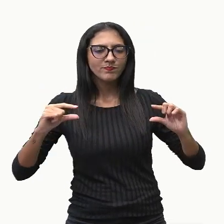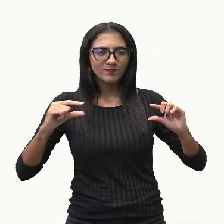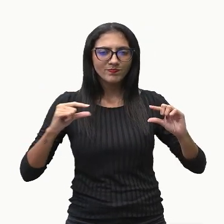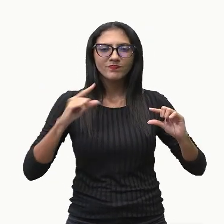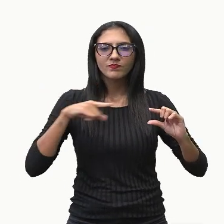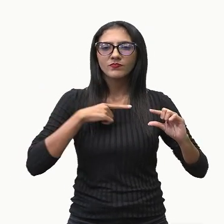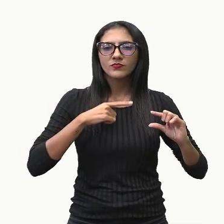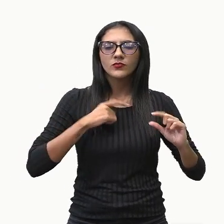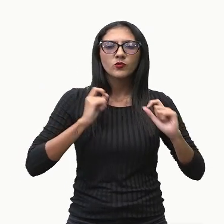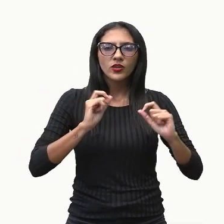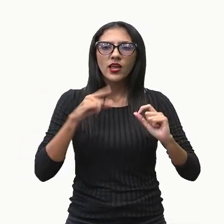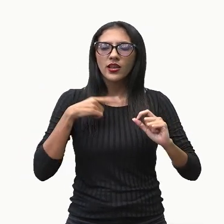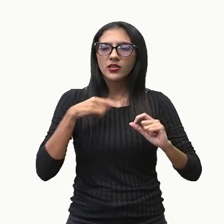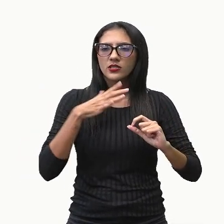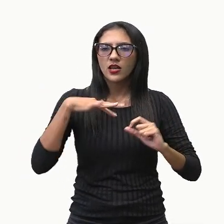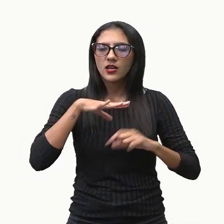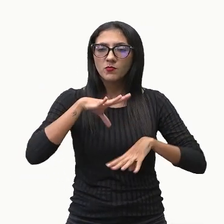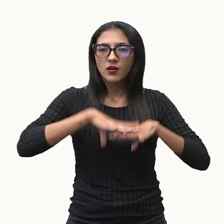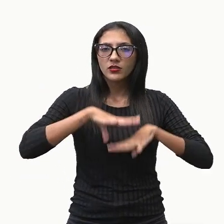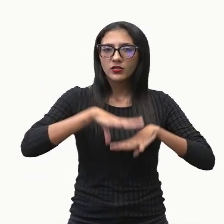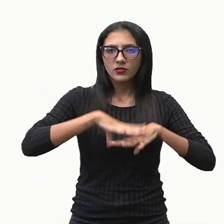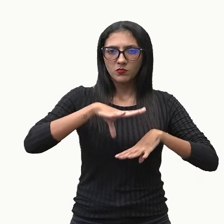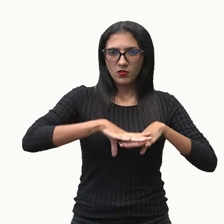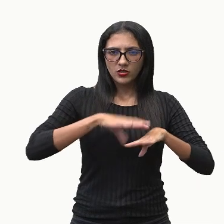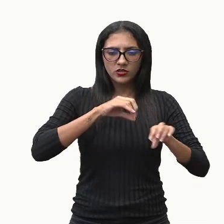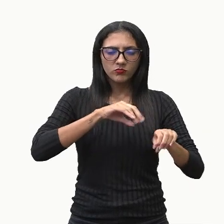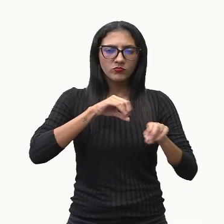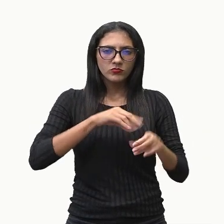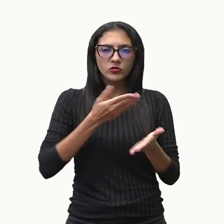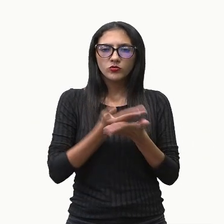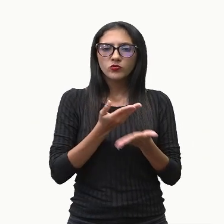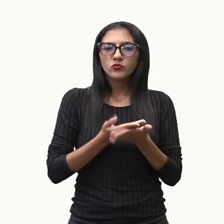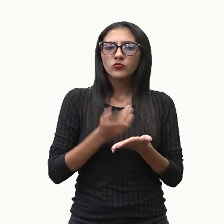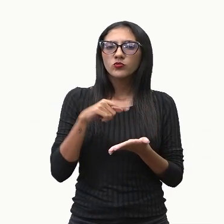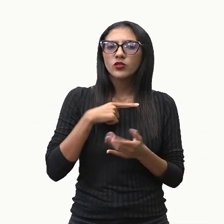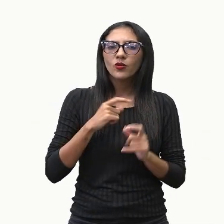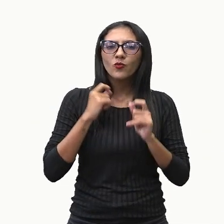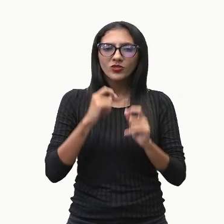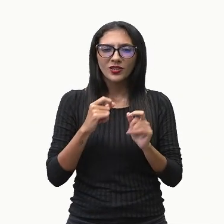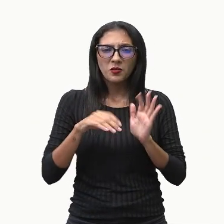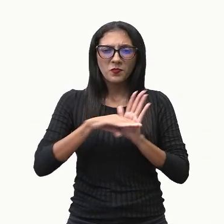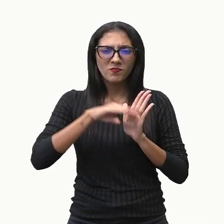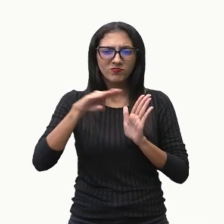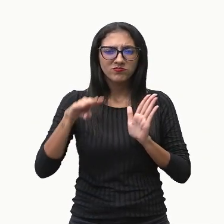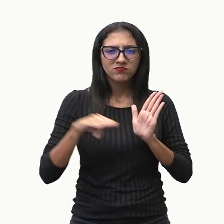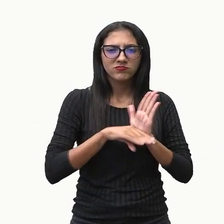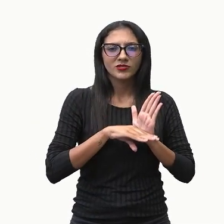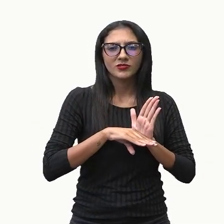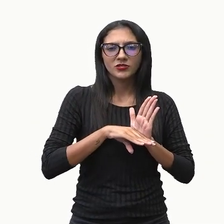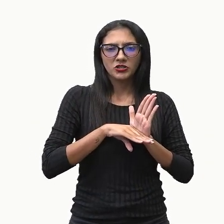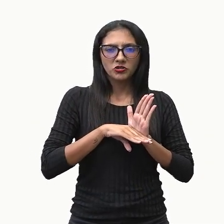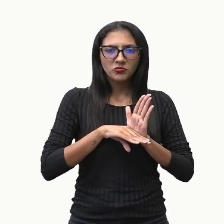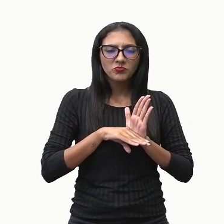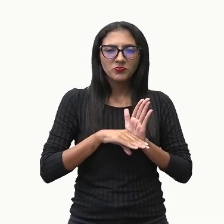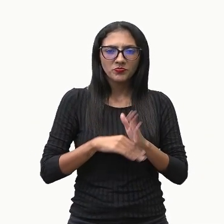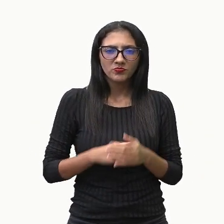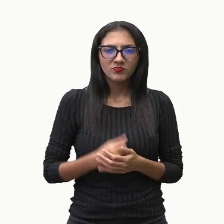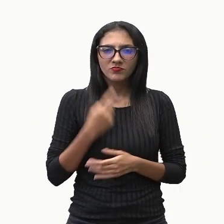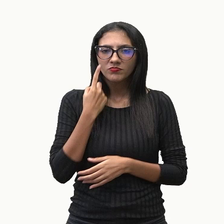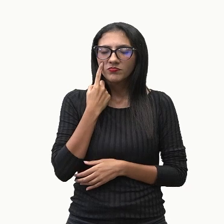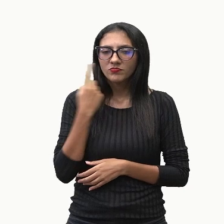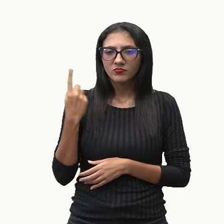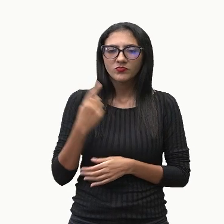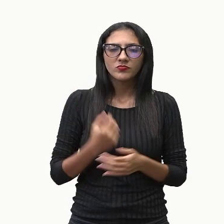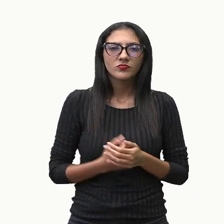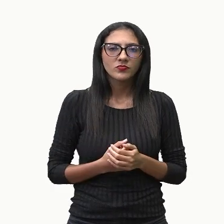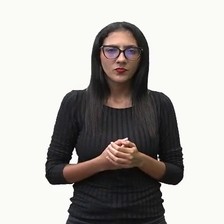necessidade, nessa especialidade matemática, tá? Ela está abaixo da média da OCDE. O Brasil está abaixo, então,